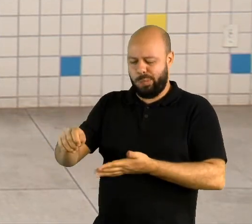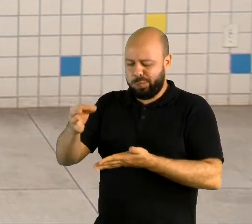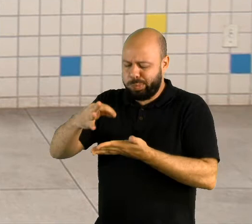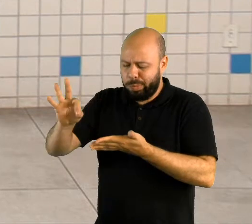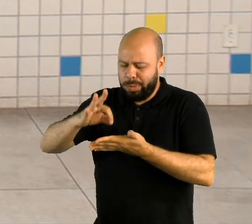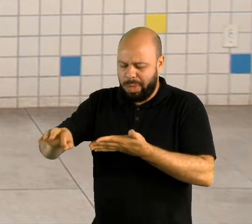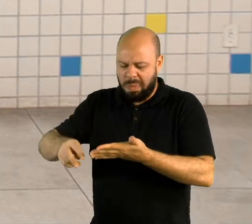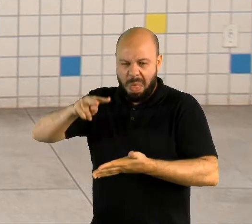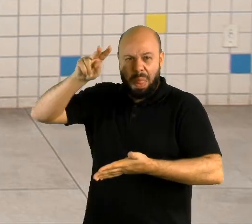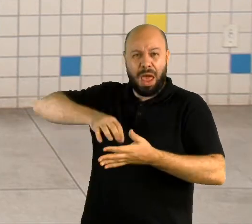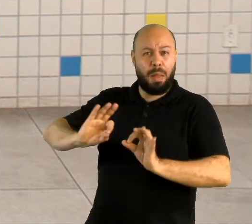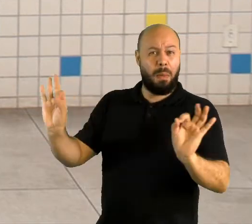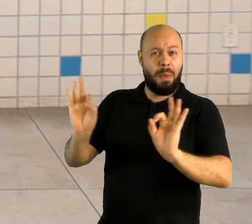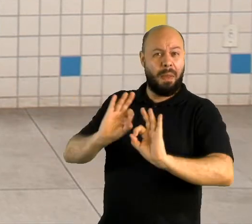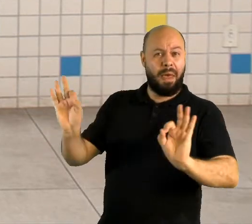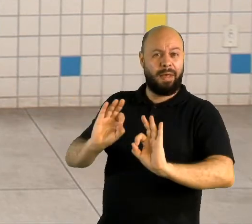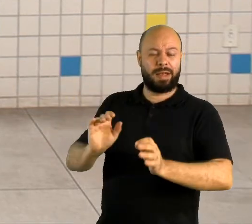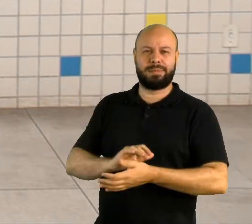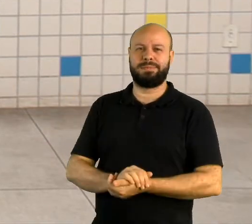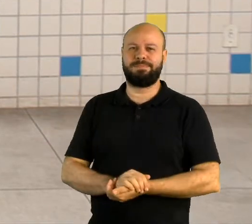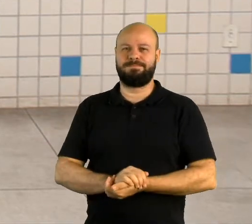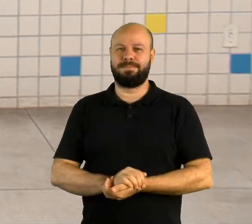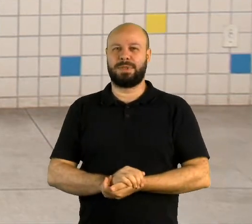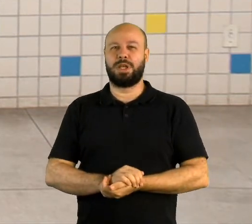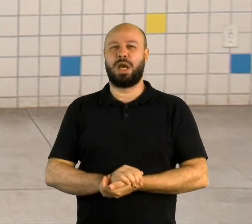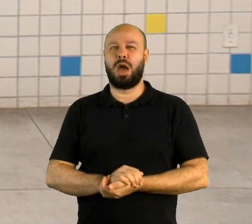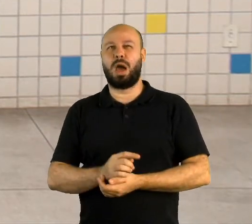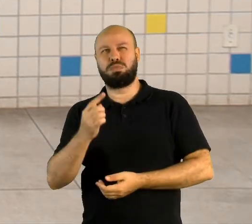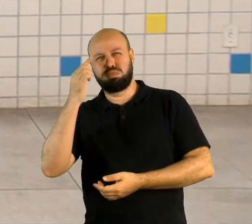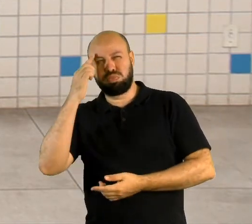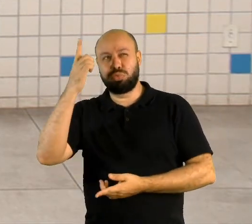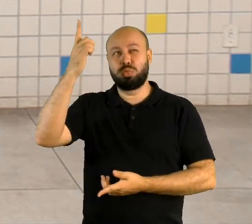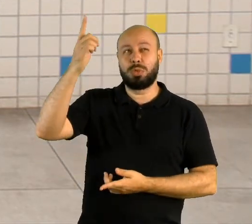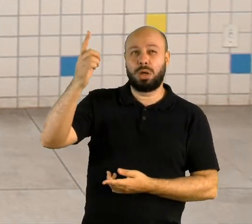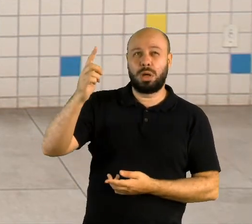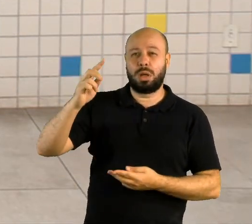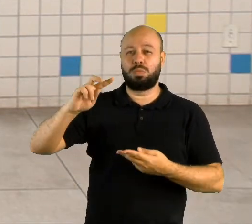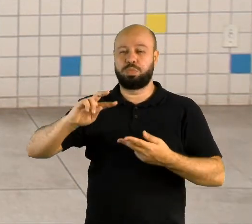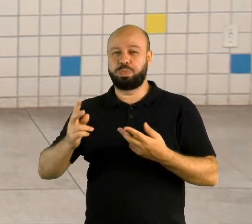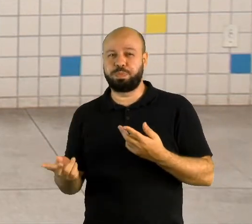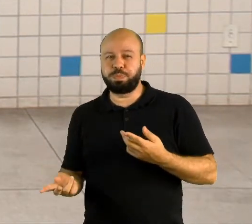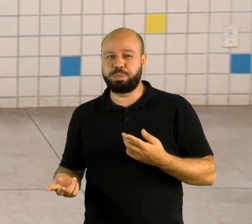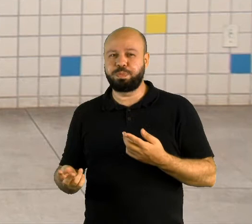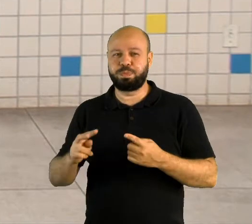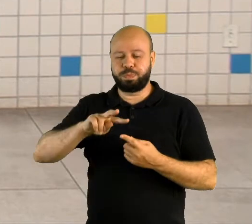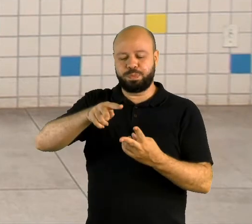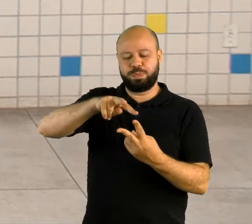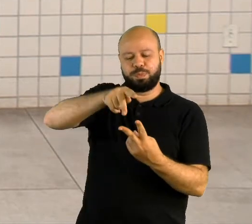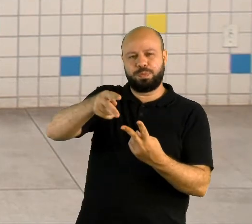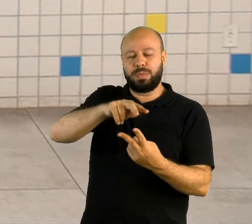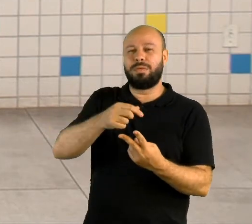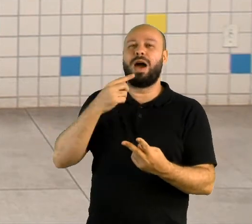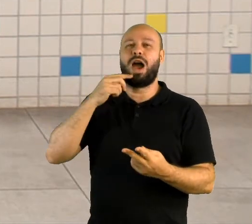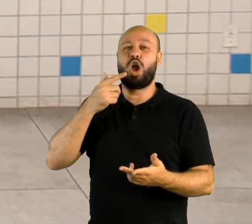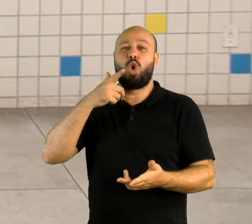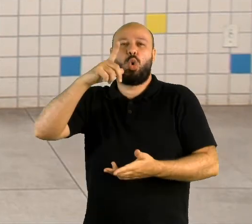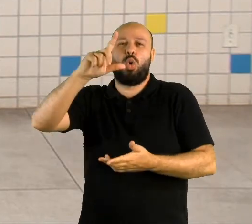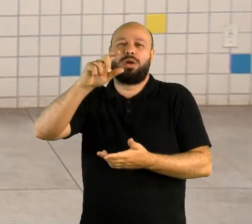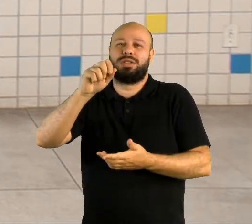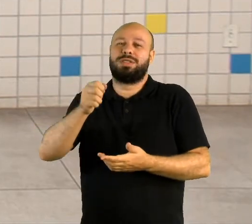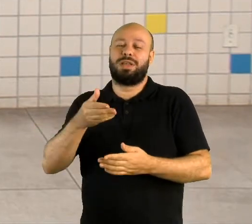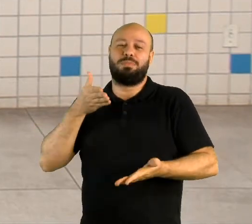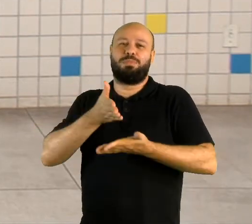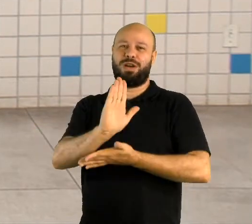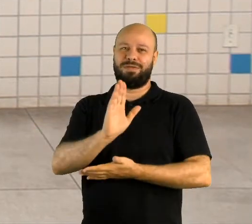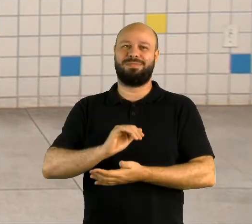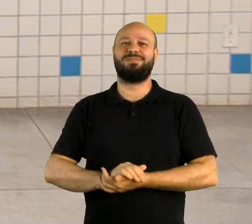redações. Pelo visto, na hipótese mais branda, conseguiram o seu intento. E na mais